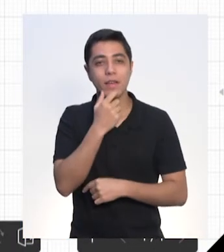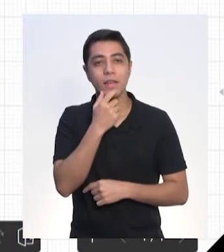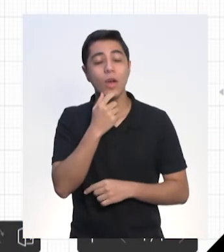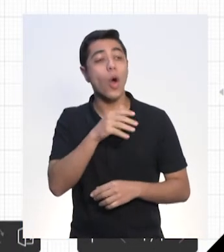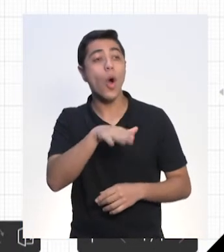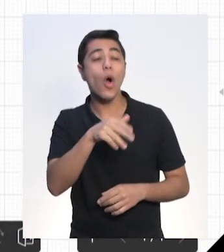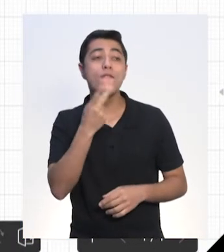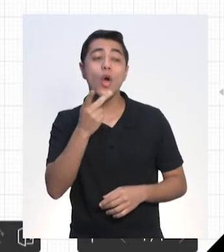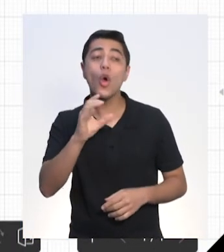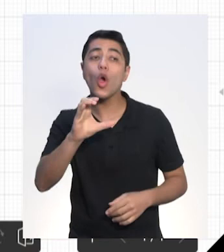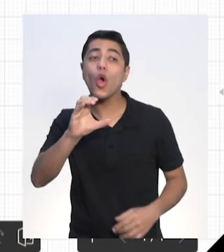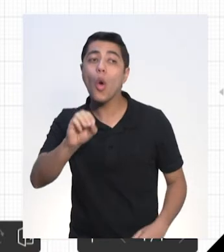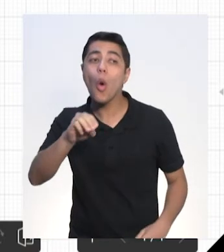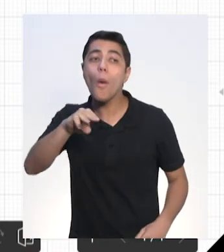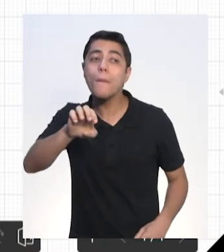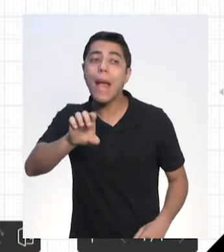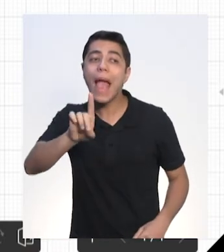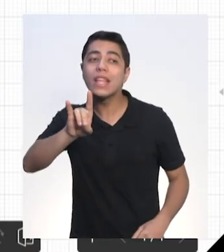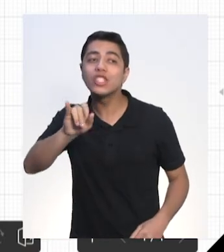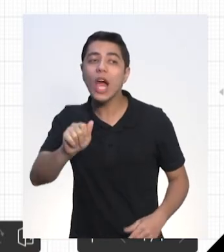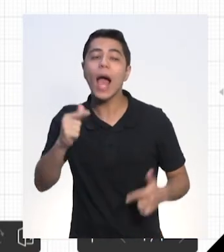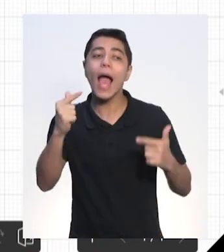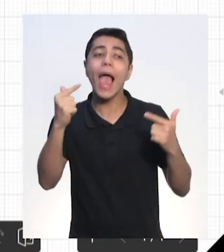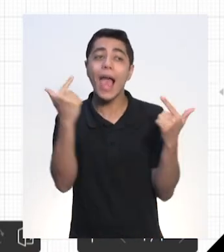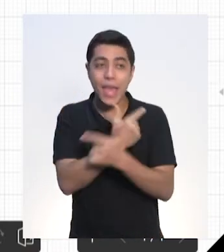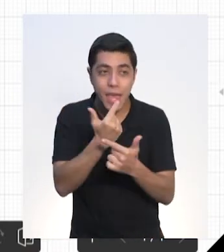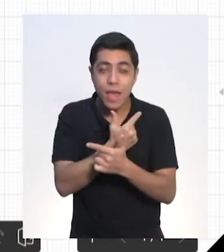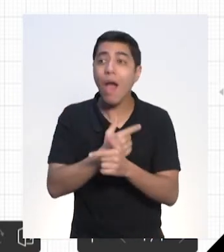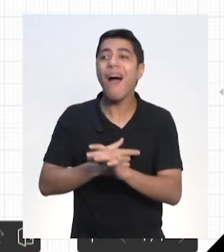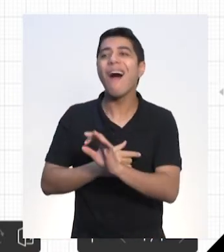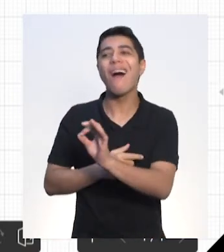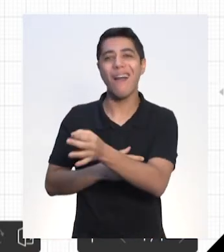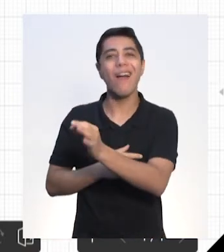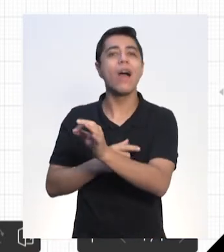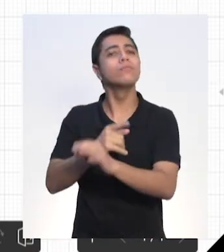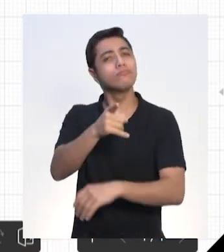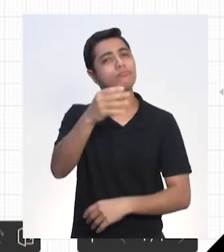para fazer rir. a comédia fazer Realmente, rir, né? Patrick, está corretíssimo, tá?